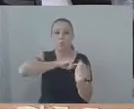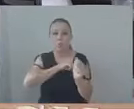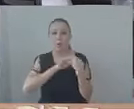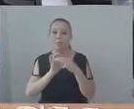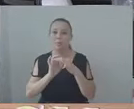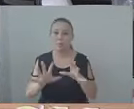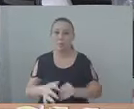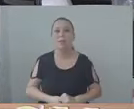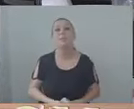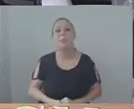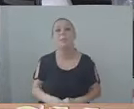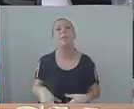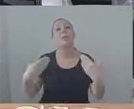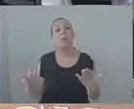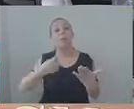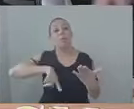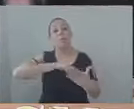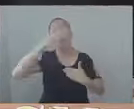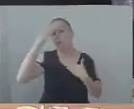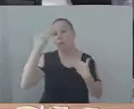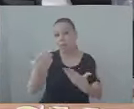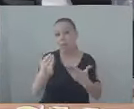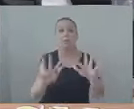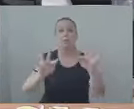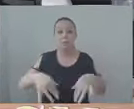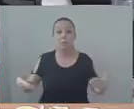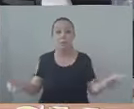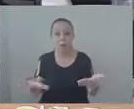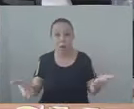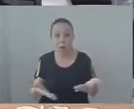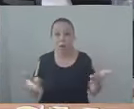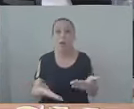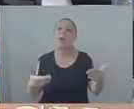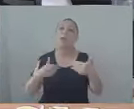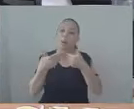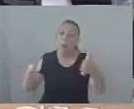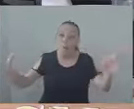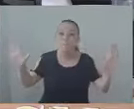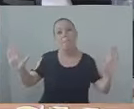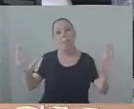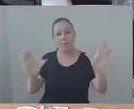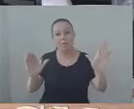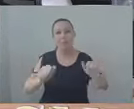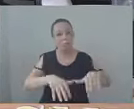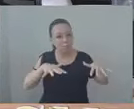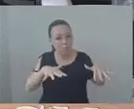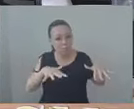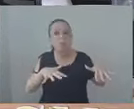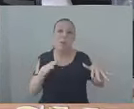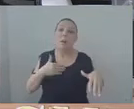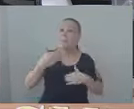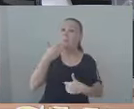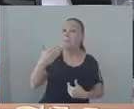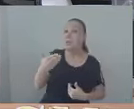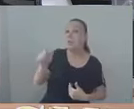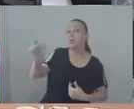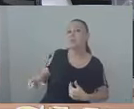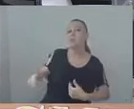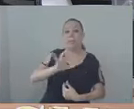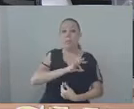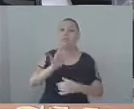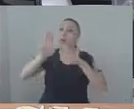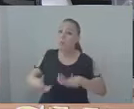nós agradecemos, encerramos a tribuna livre, pedimos ao comandante que permaneça conosco na tribuna para